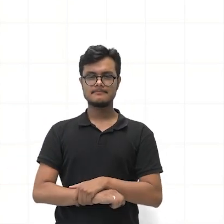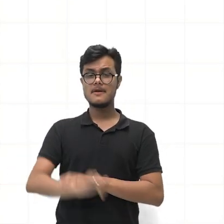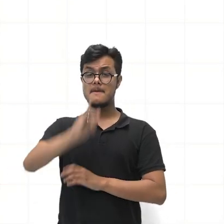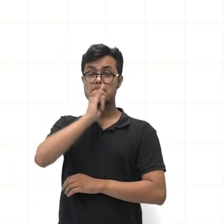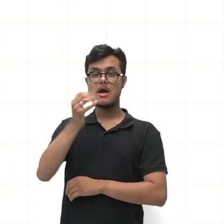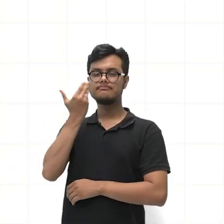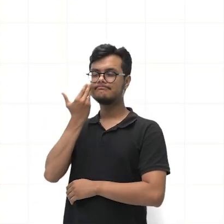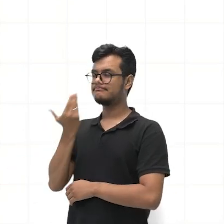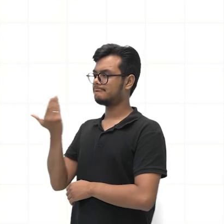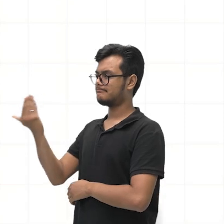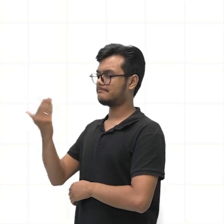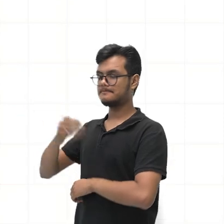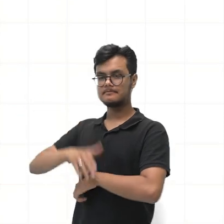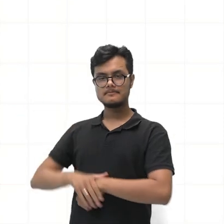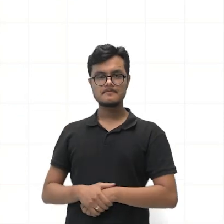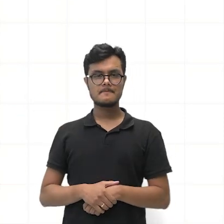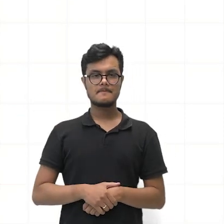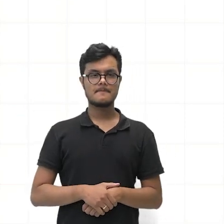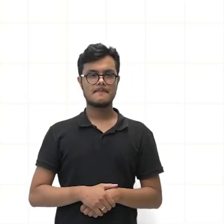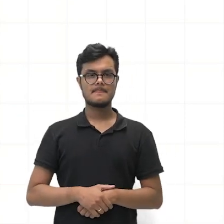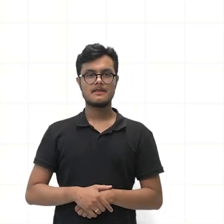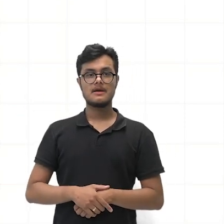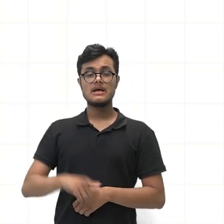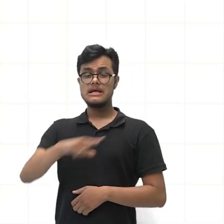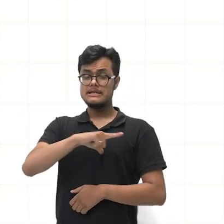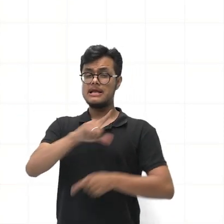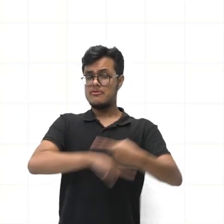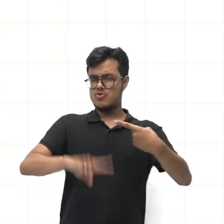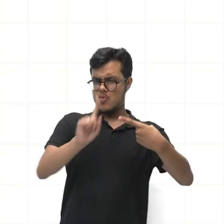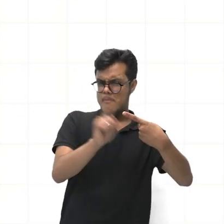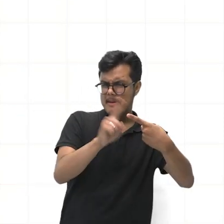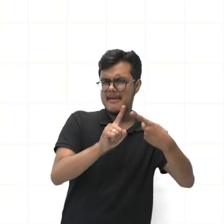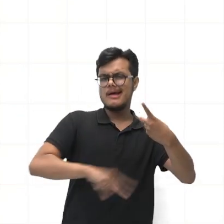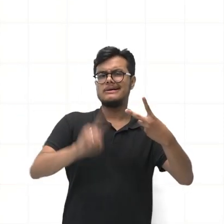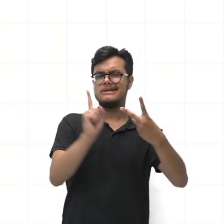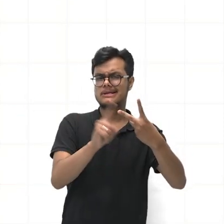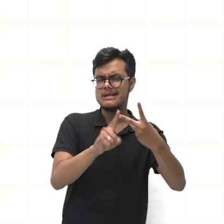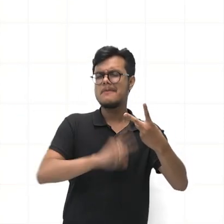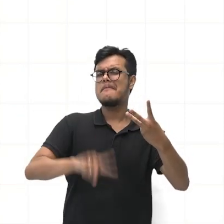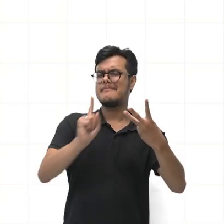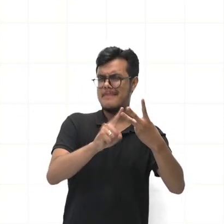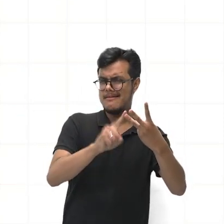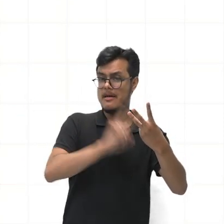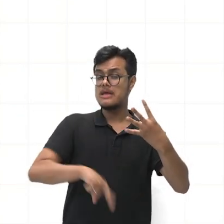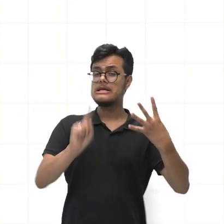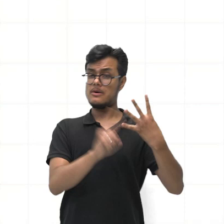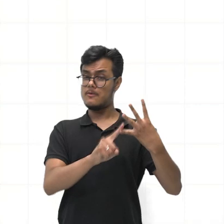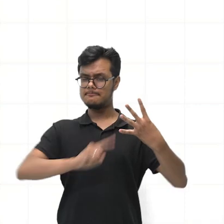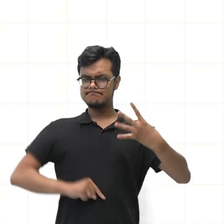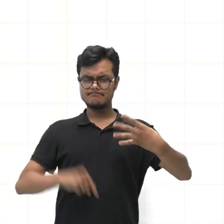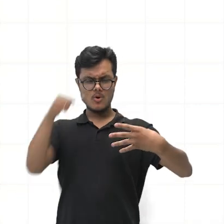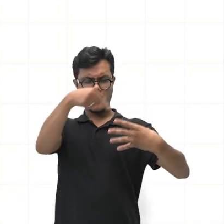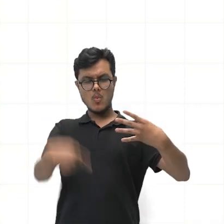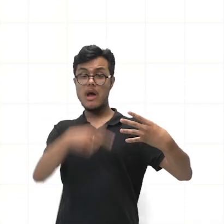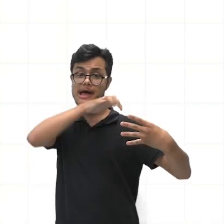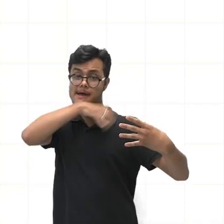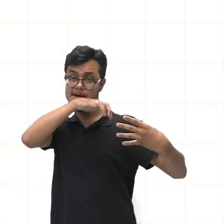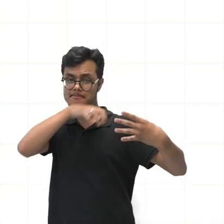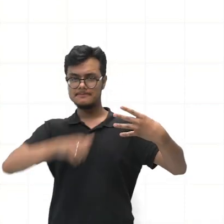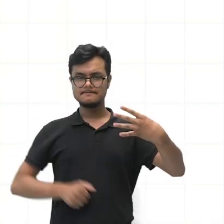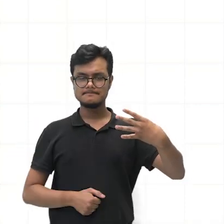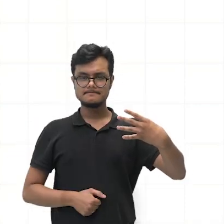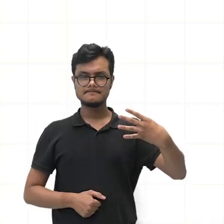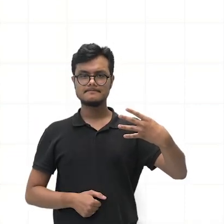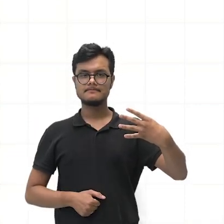só. Nós temos aqui a malhada, a mimosa, a estrela e a fubá. E